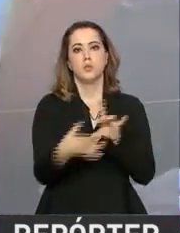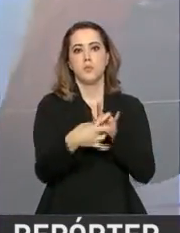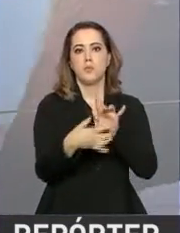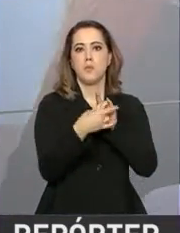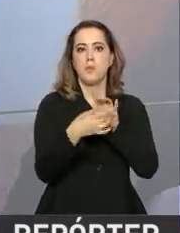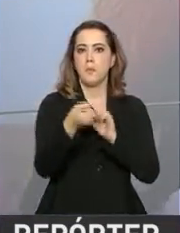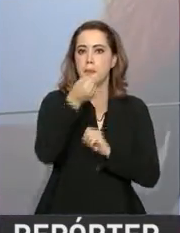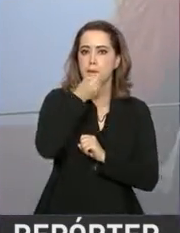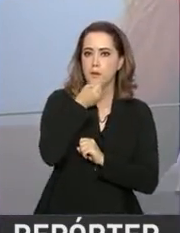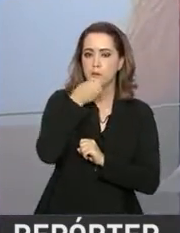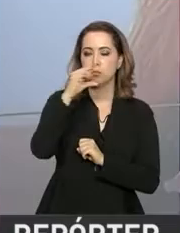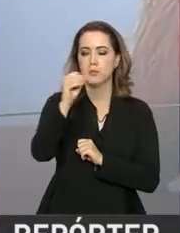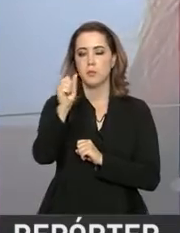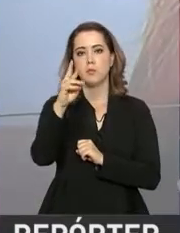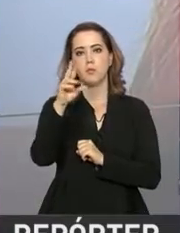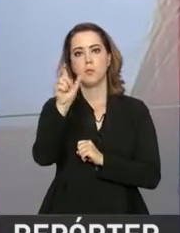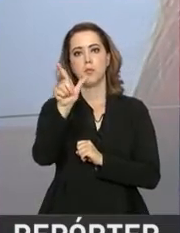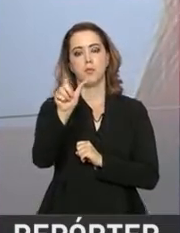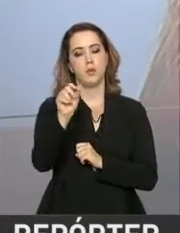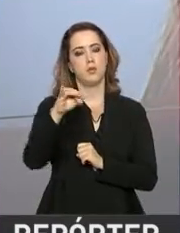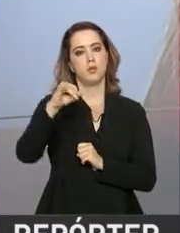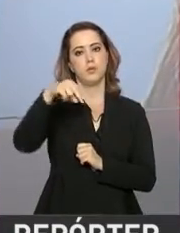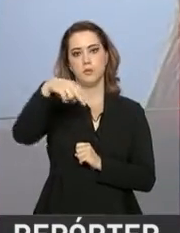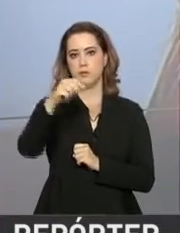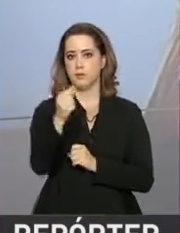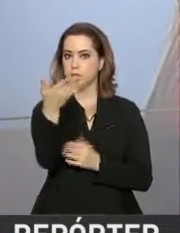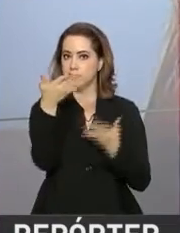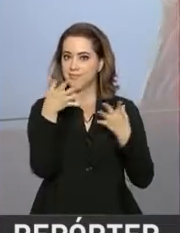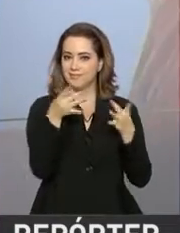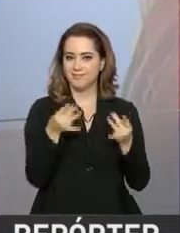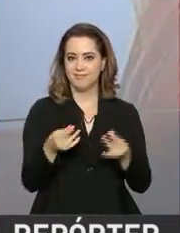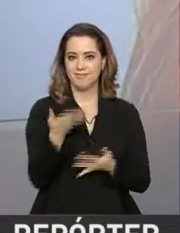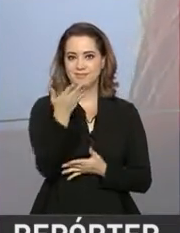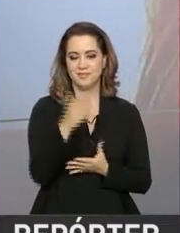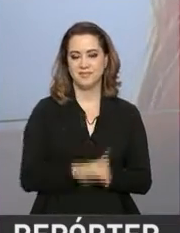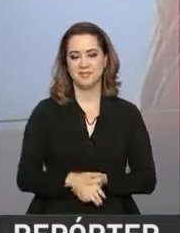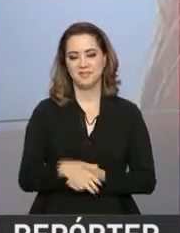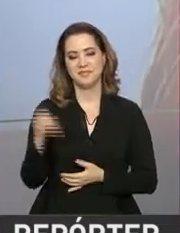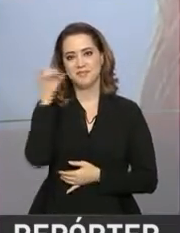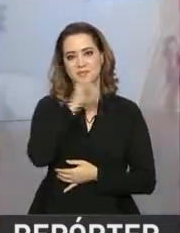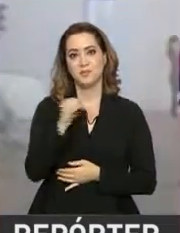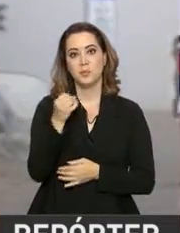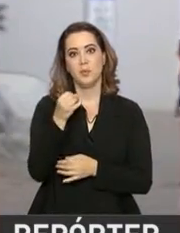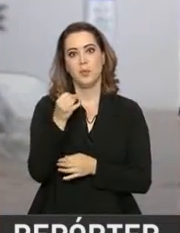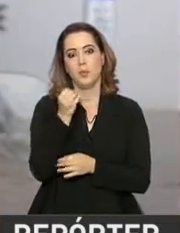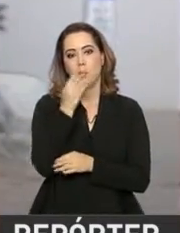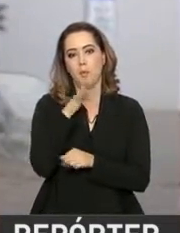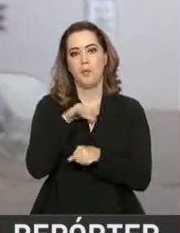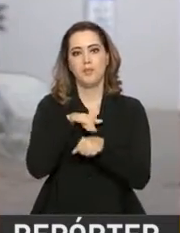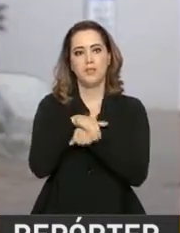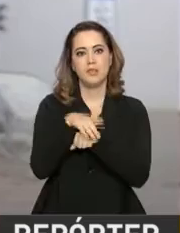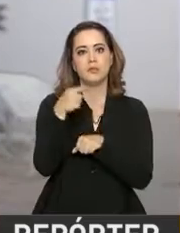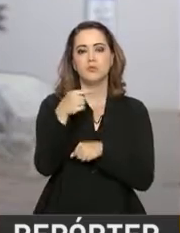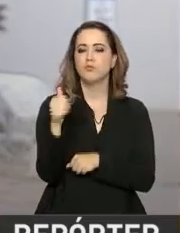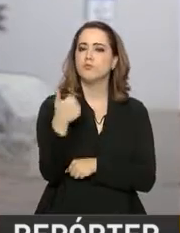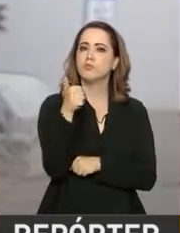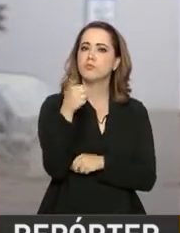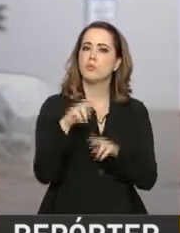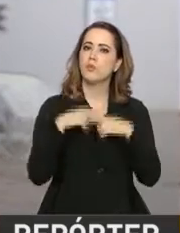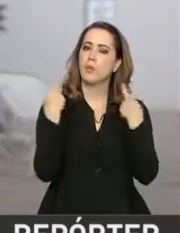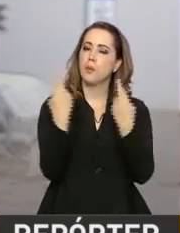traz pra gente as informações lá carolina olá zé luís boa noite essa foi a primeira reunião técnica